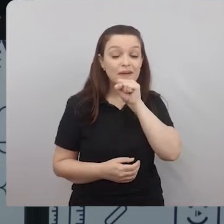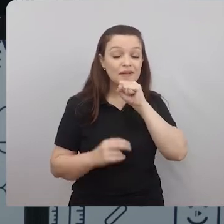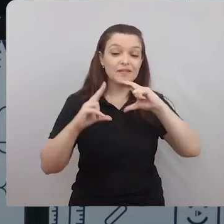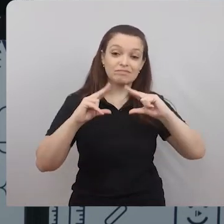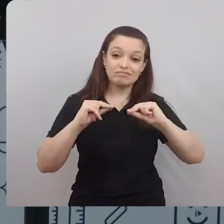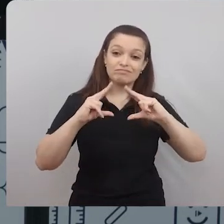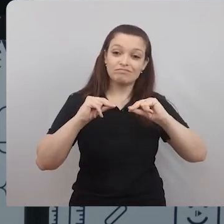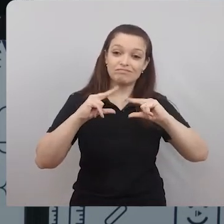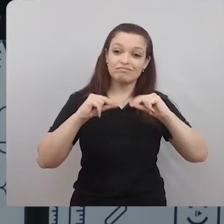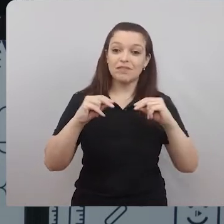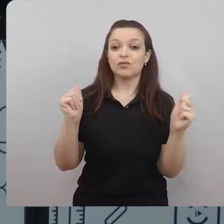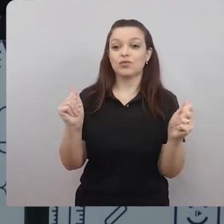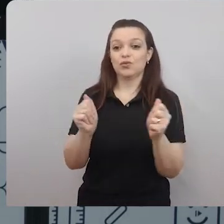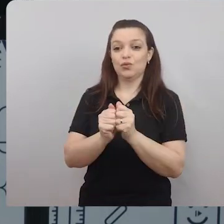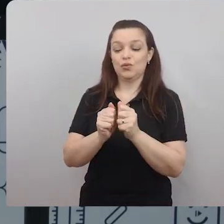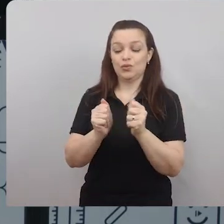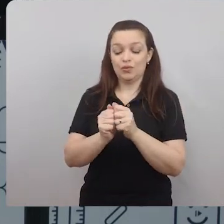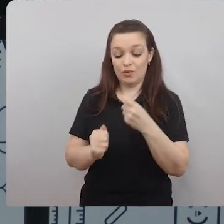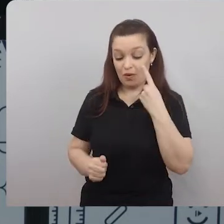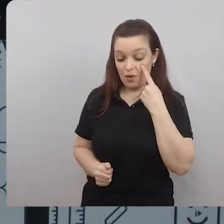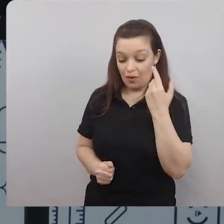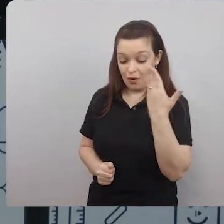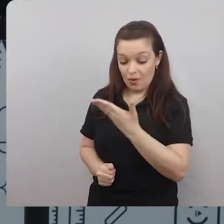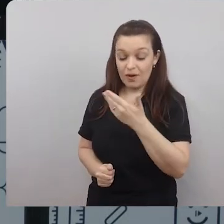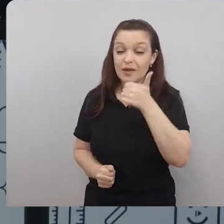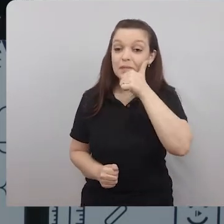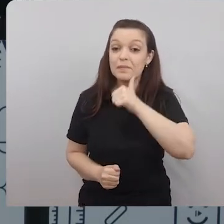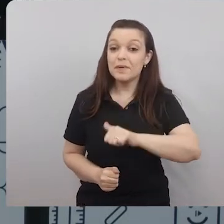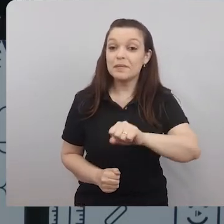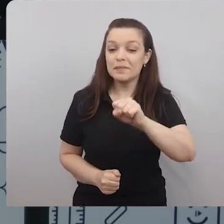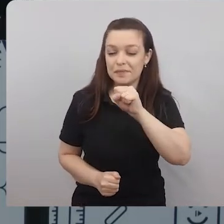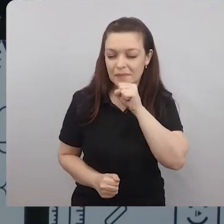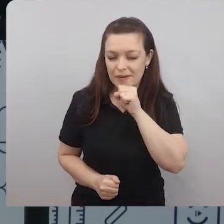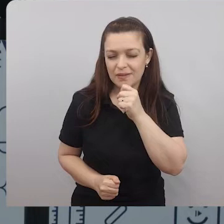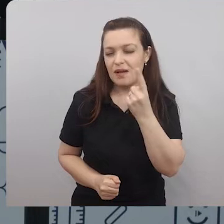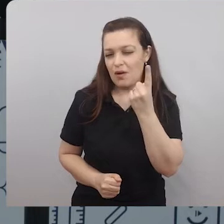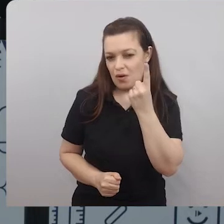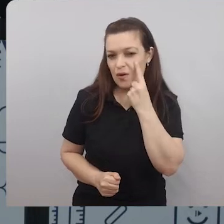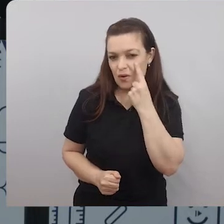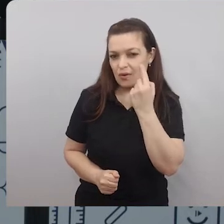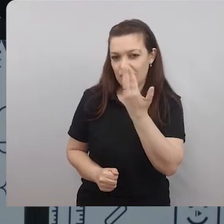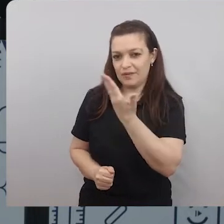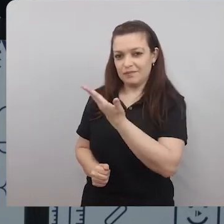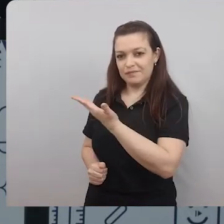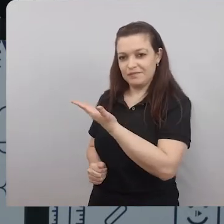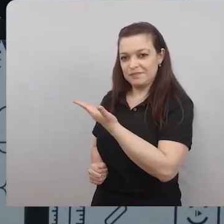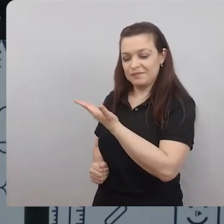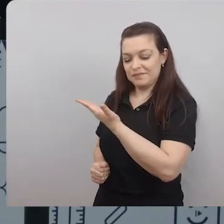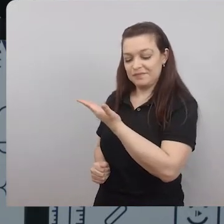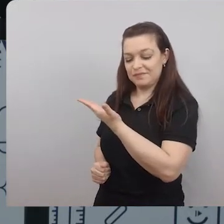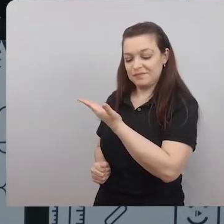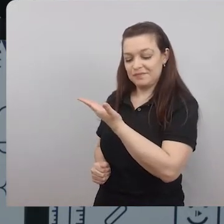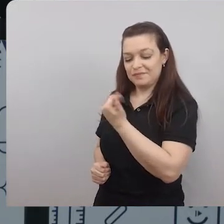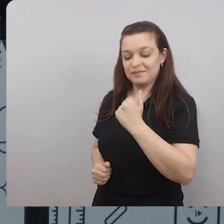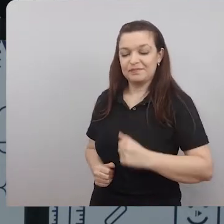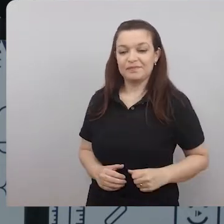mãe. Olha aqui a imagem da mãe do Armandinho. Acompanhem lá na tela de